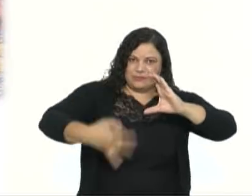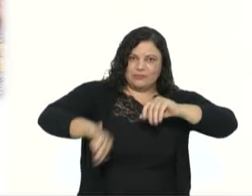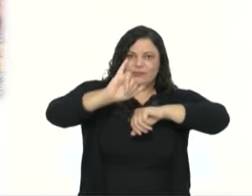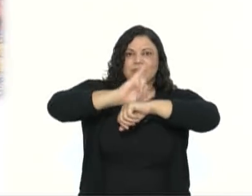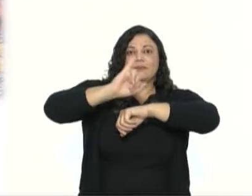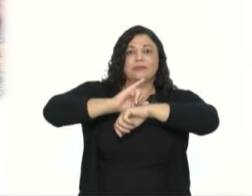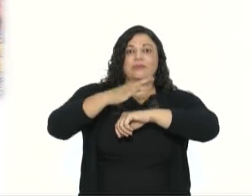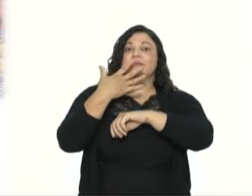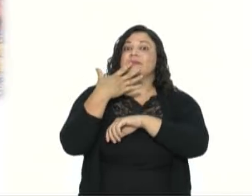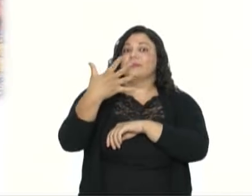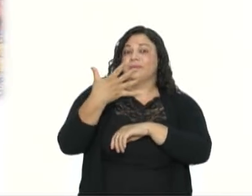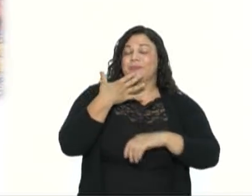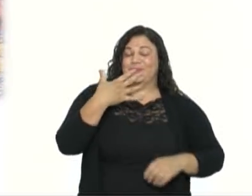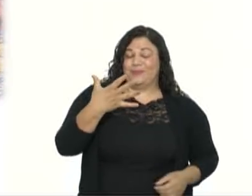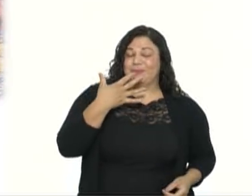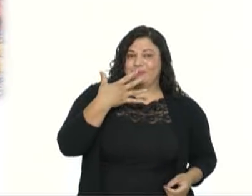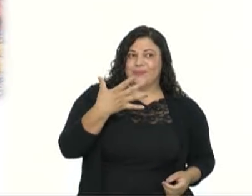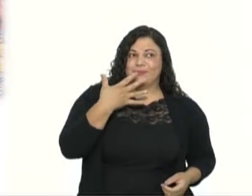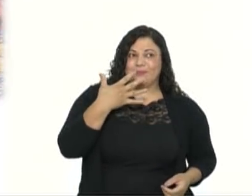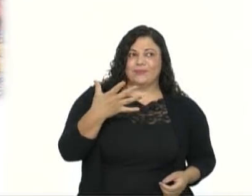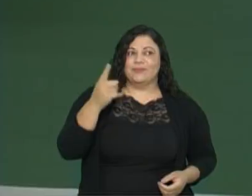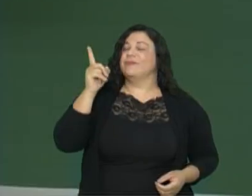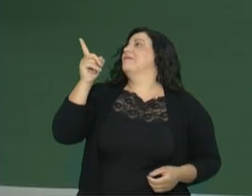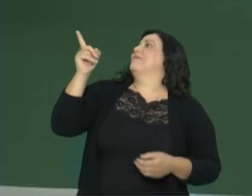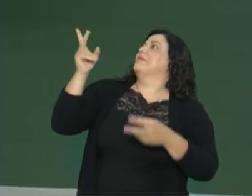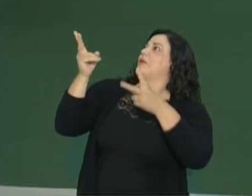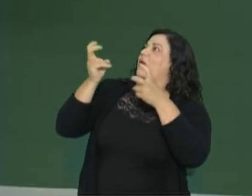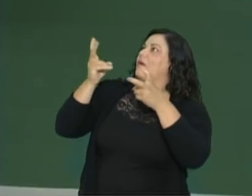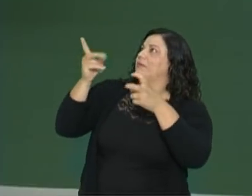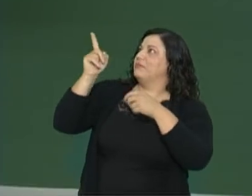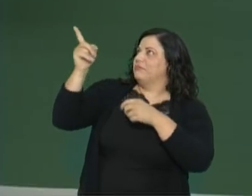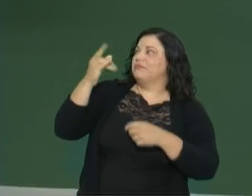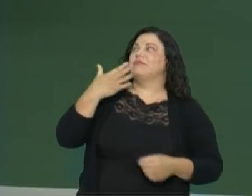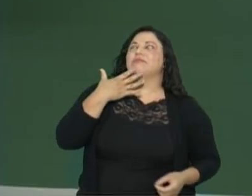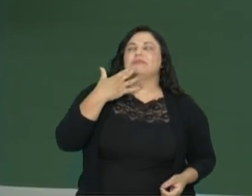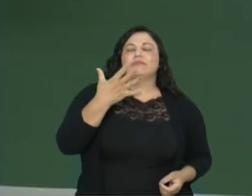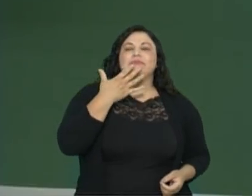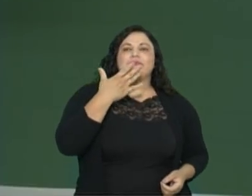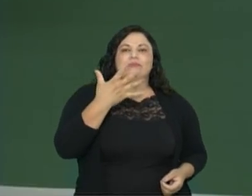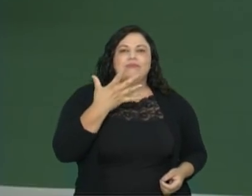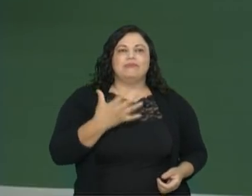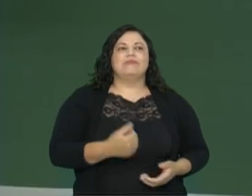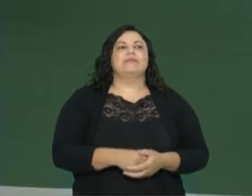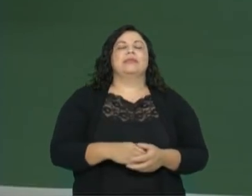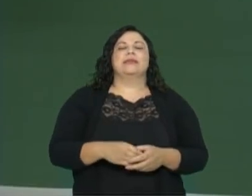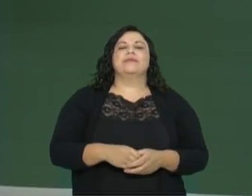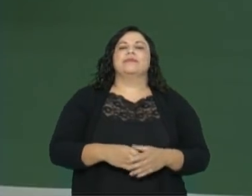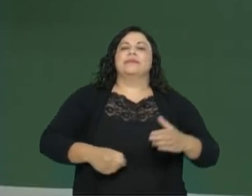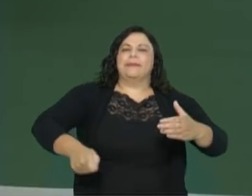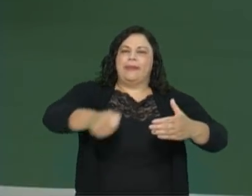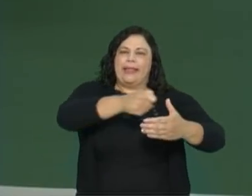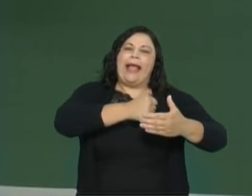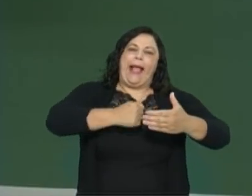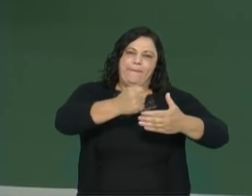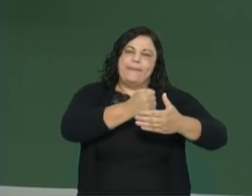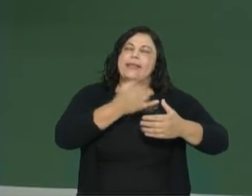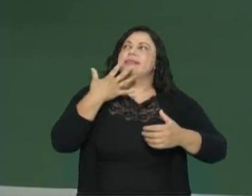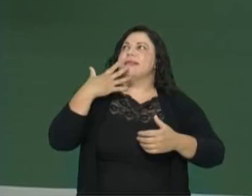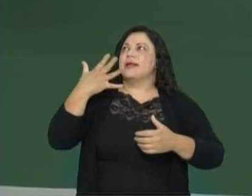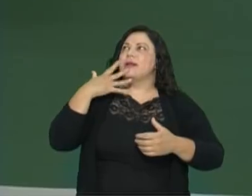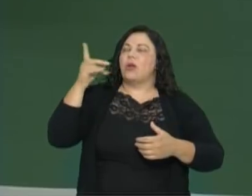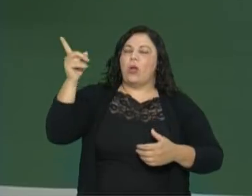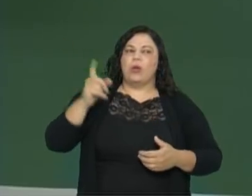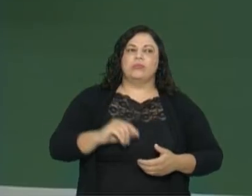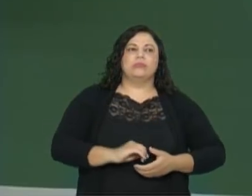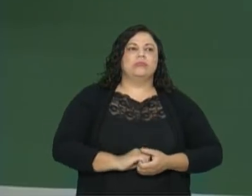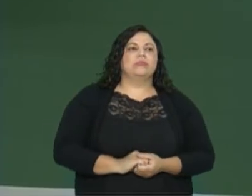brilhantes, né? Olha lá o brilho desse jogo de panelas aqui, que bonitinho, né? Bem brilhoso, bem polido. São maleáveis, olha